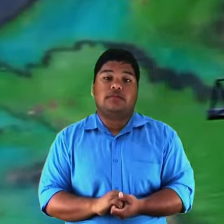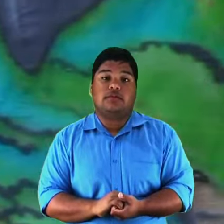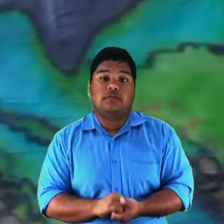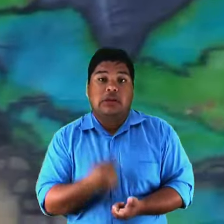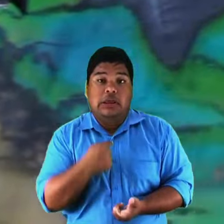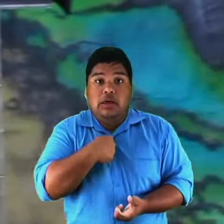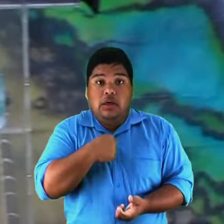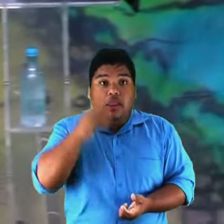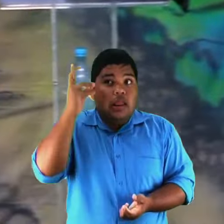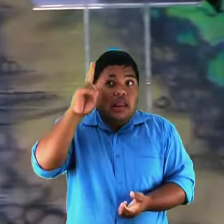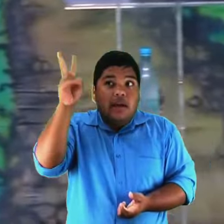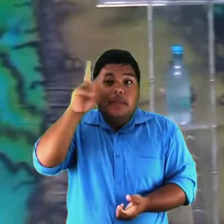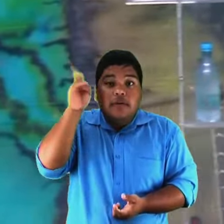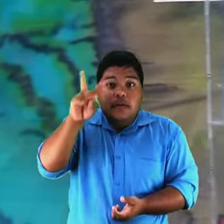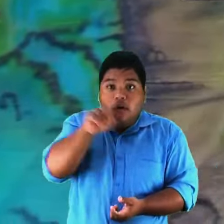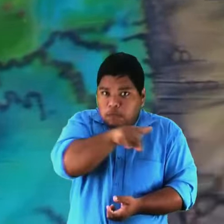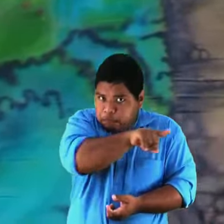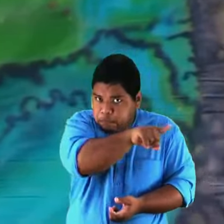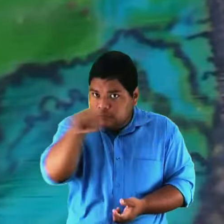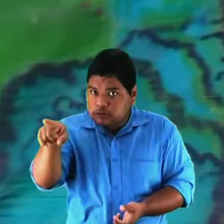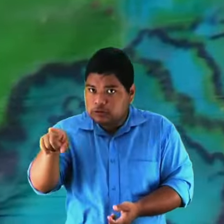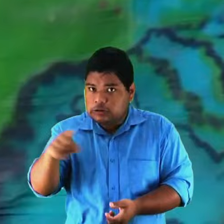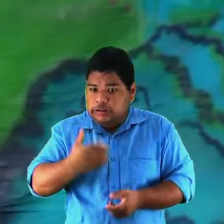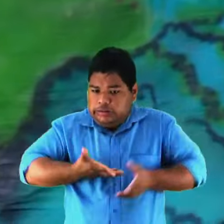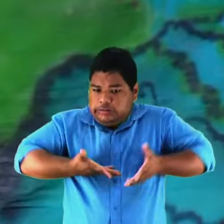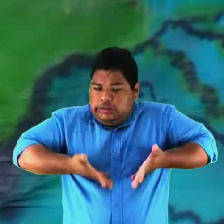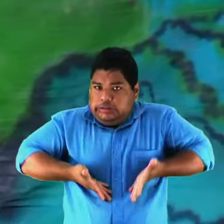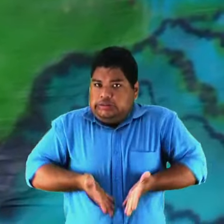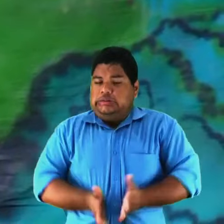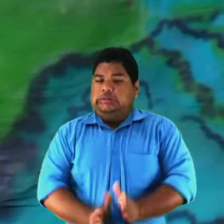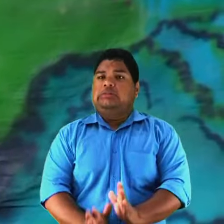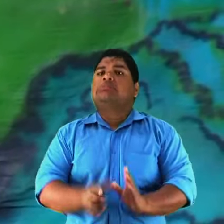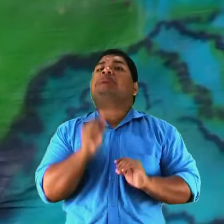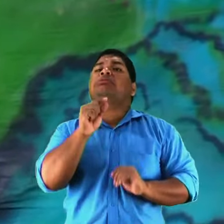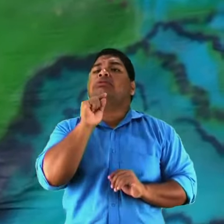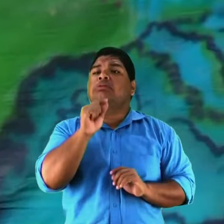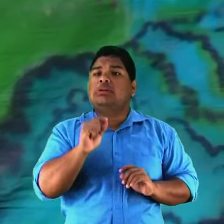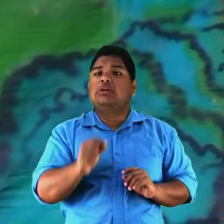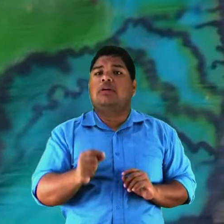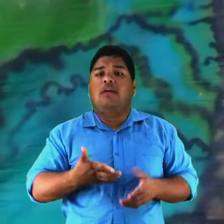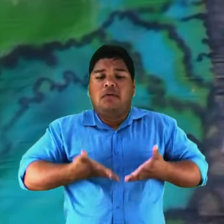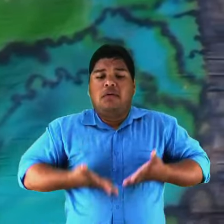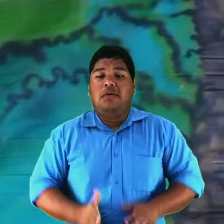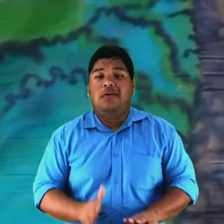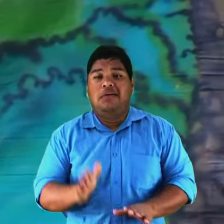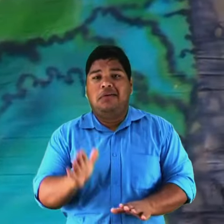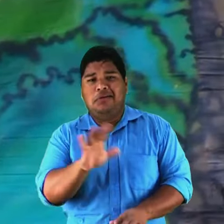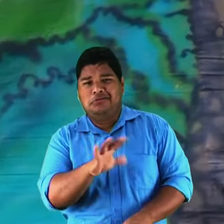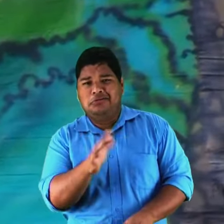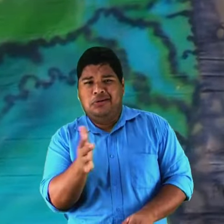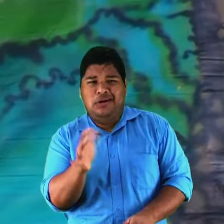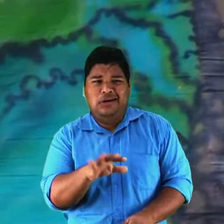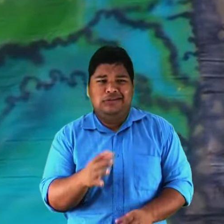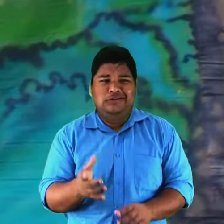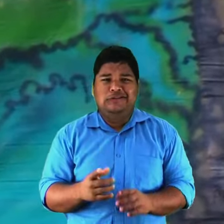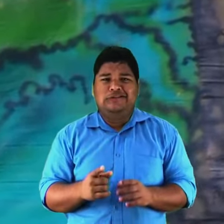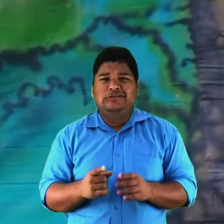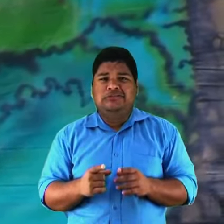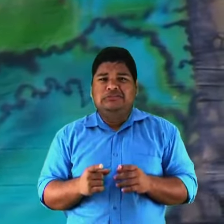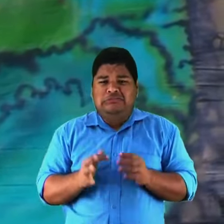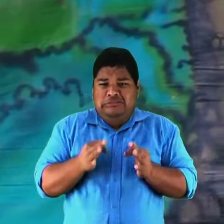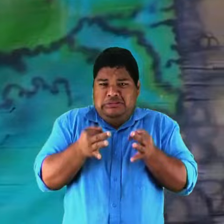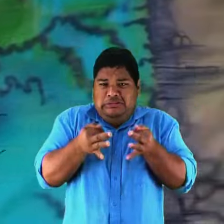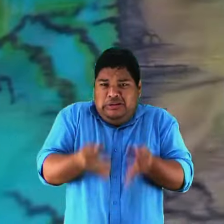muito bem, olha, vocês, quem nasceu aí, né, já quase no próximo final da década de 90 para